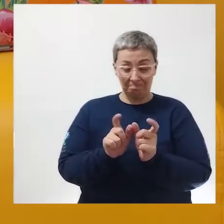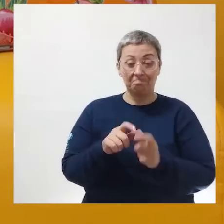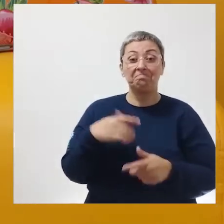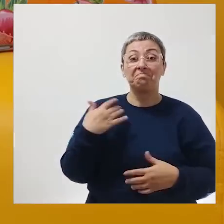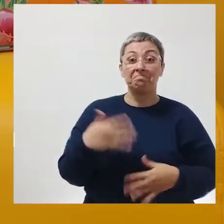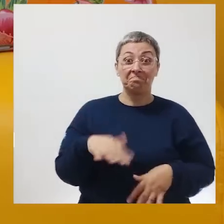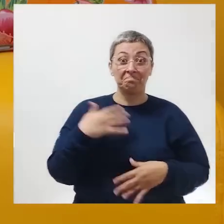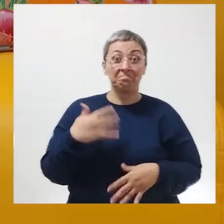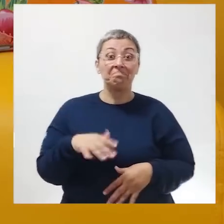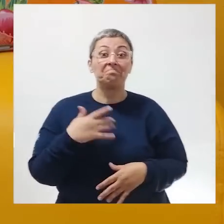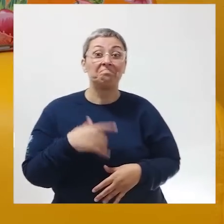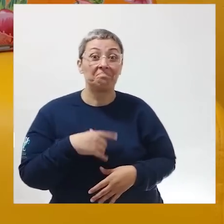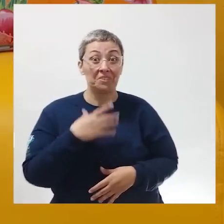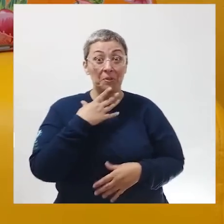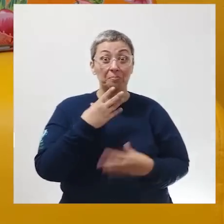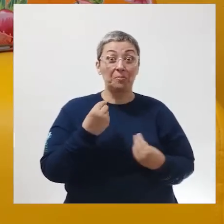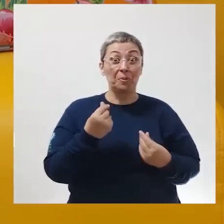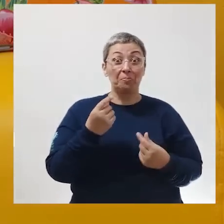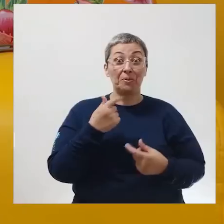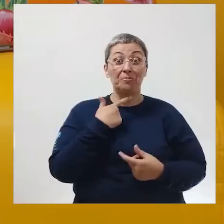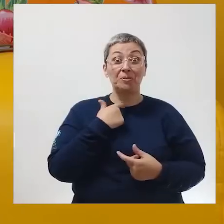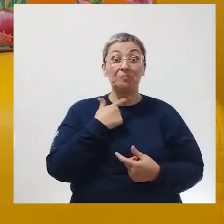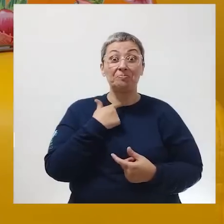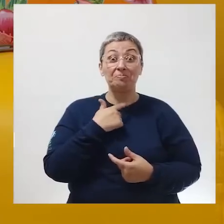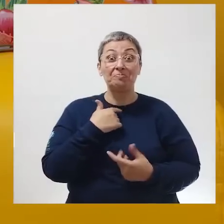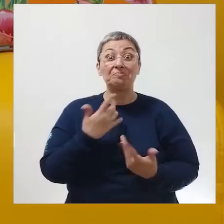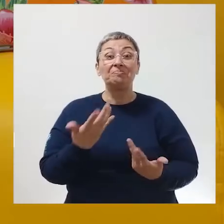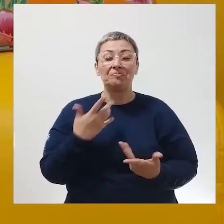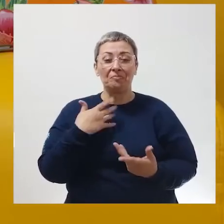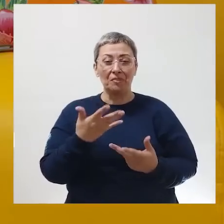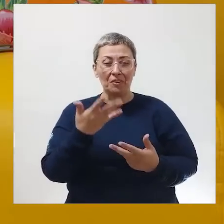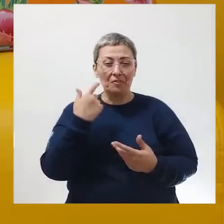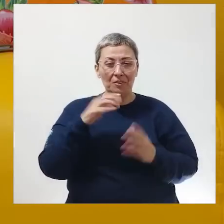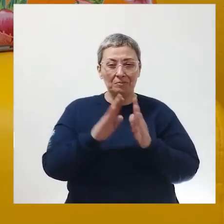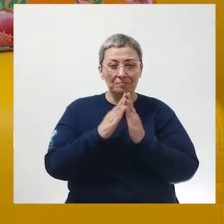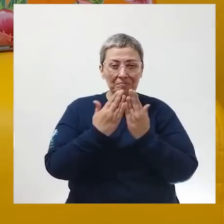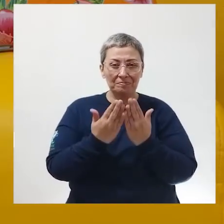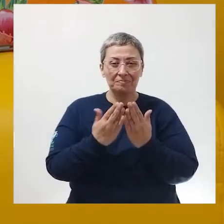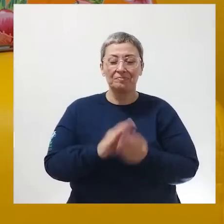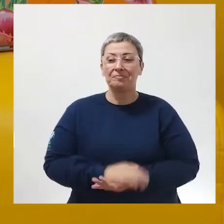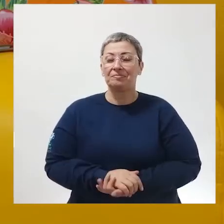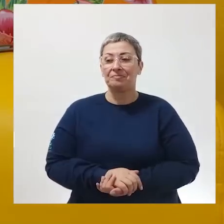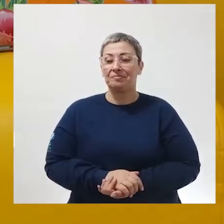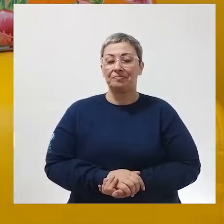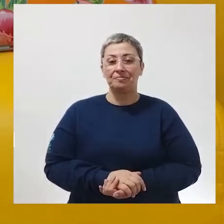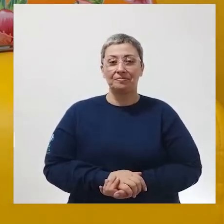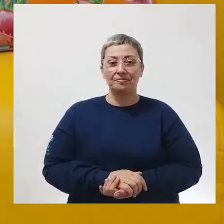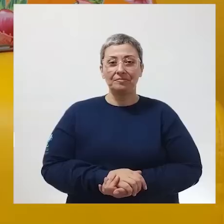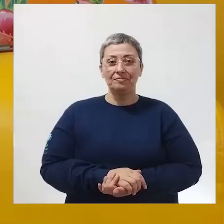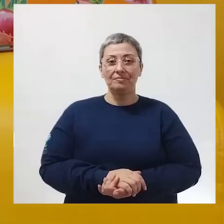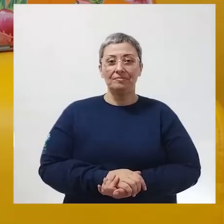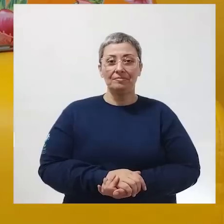restaurante. Me deu água na boca. Vamos abrir o livro? Vamos?